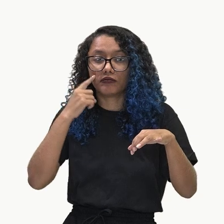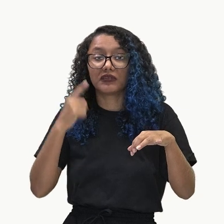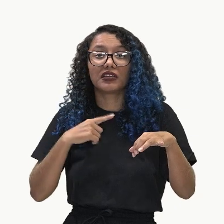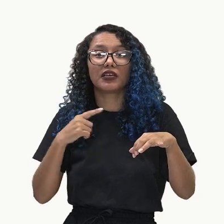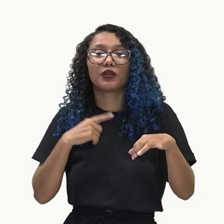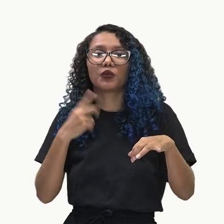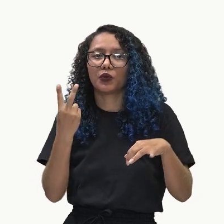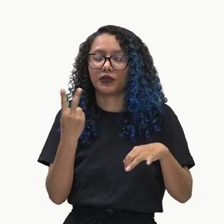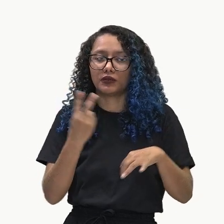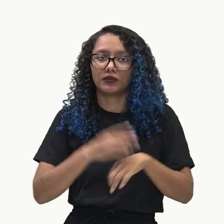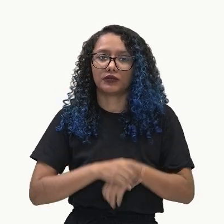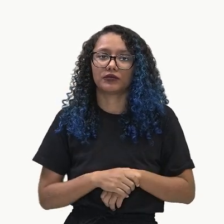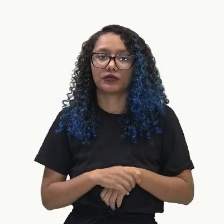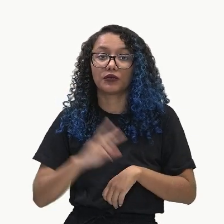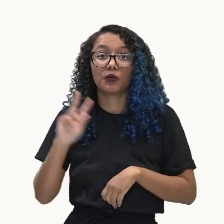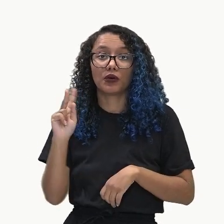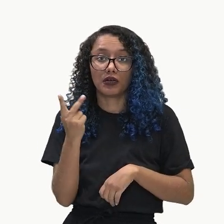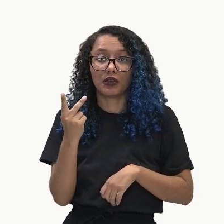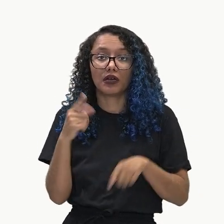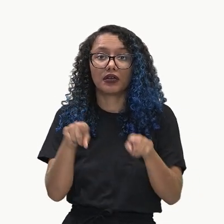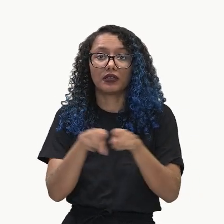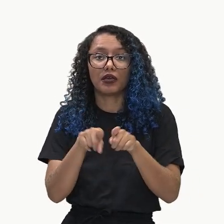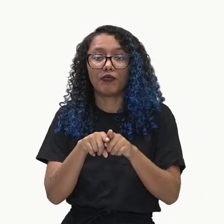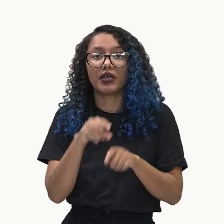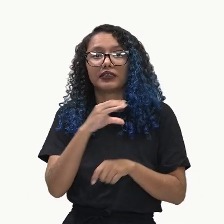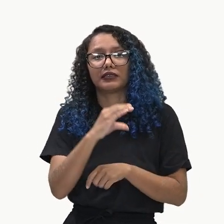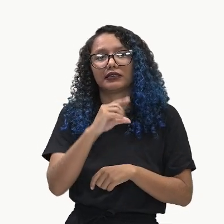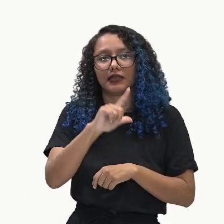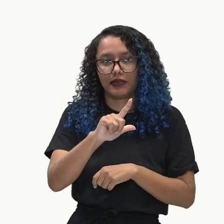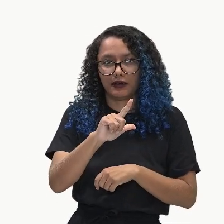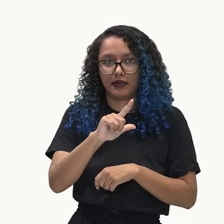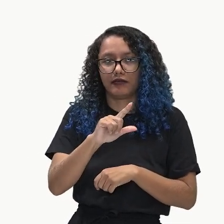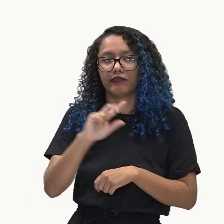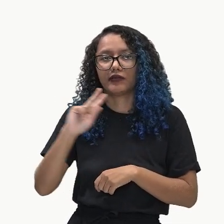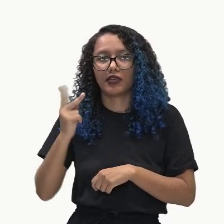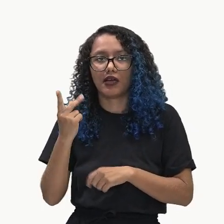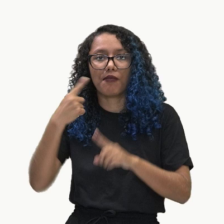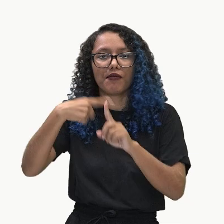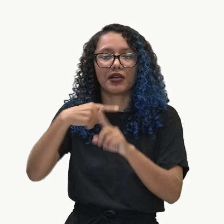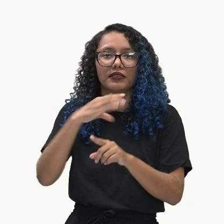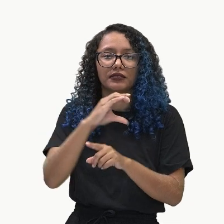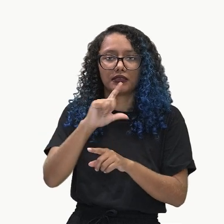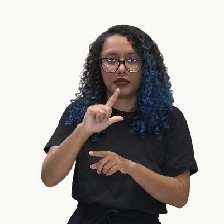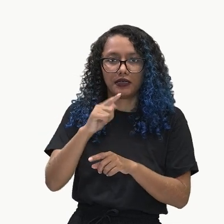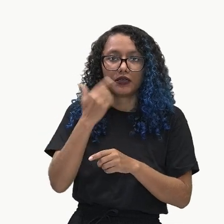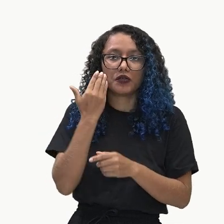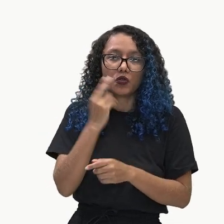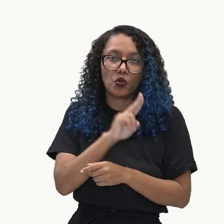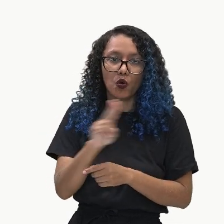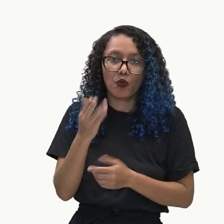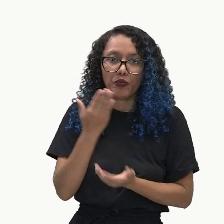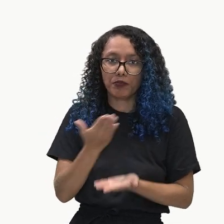componentes, o hidrogênio e o cloro, formando o ácido clorídrico.